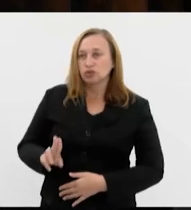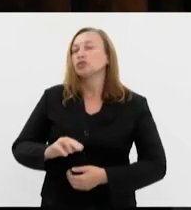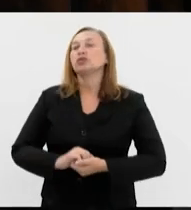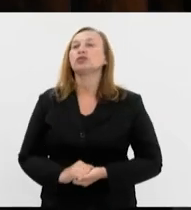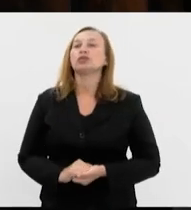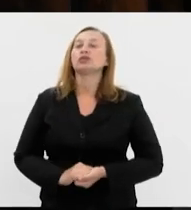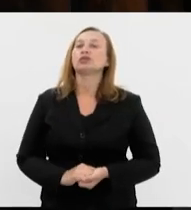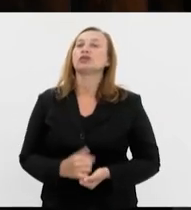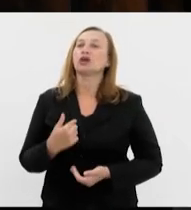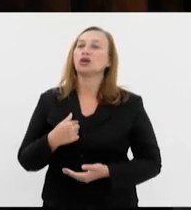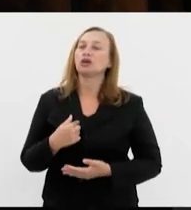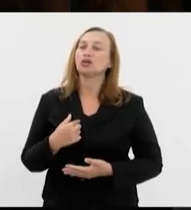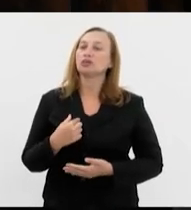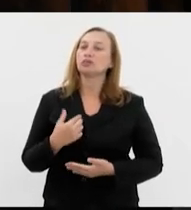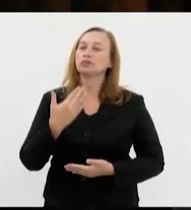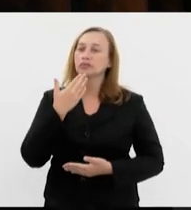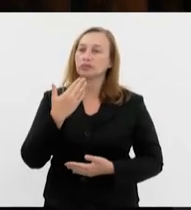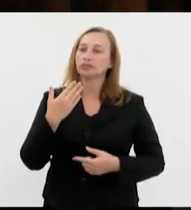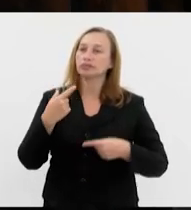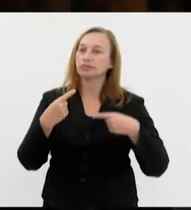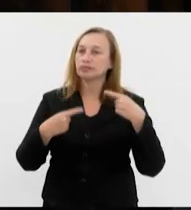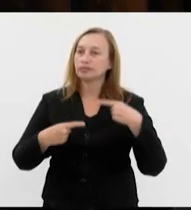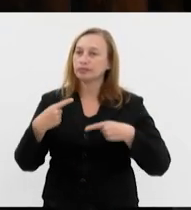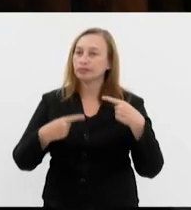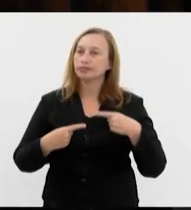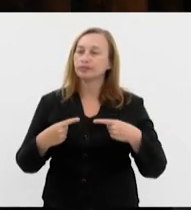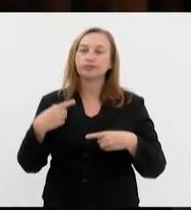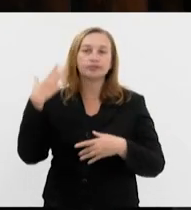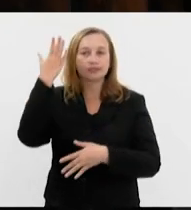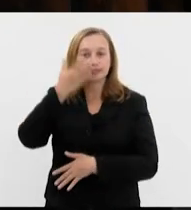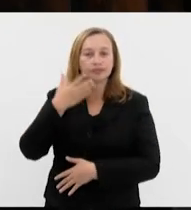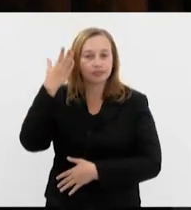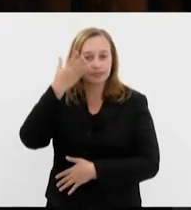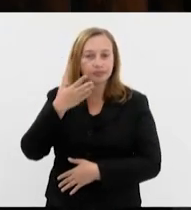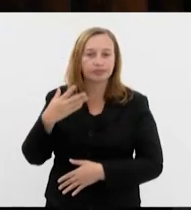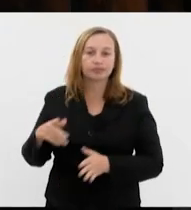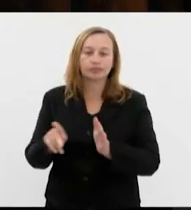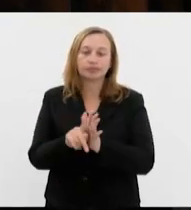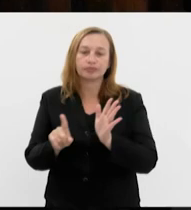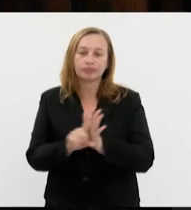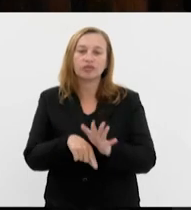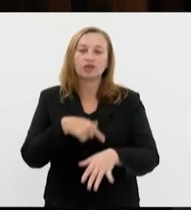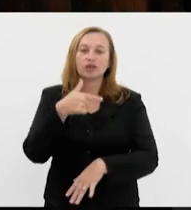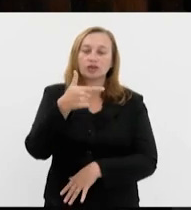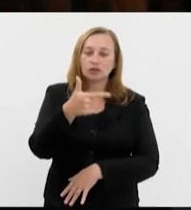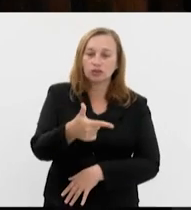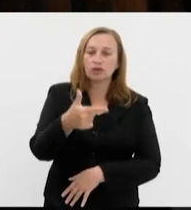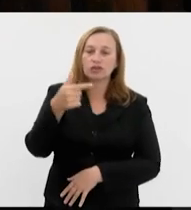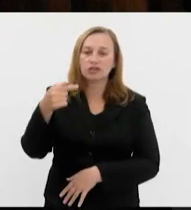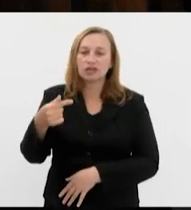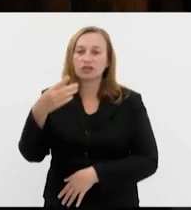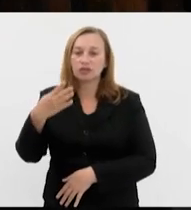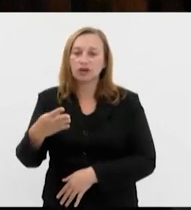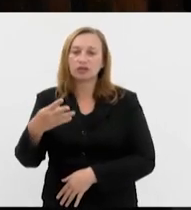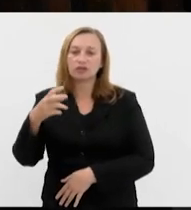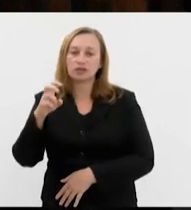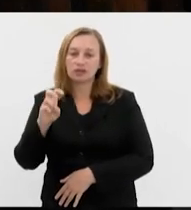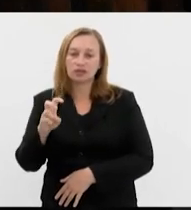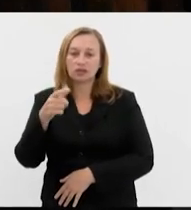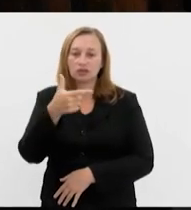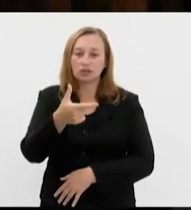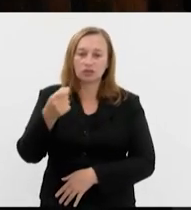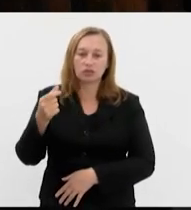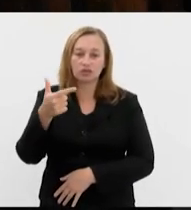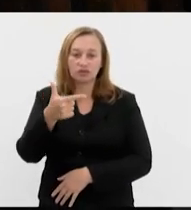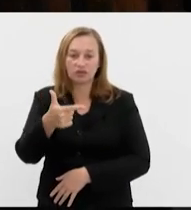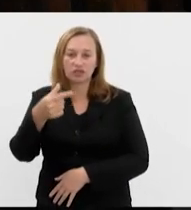Eu me inscrevo para debater a mensagem, o projeto de lei 2745 de 2023, fruto da